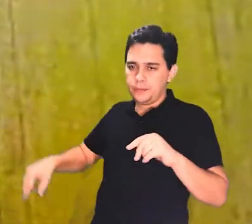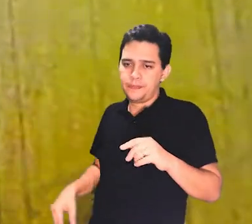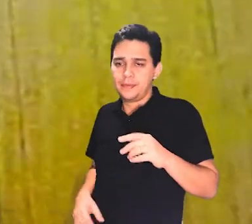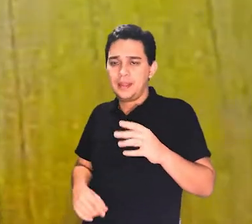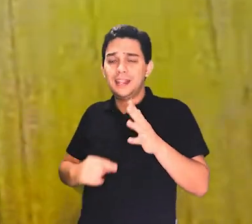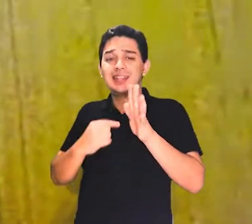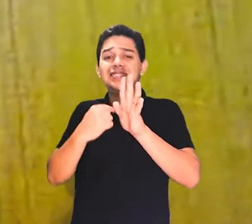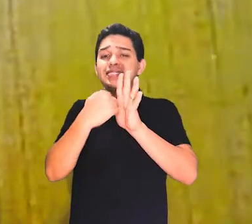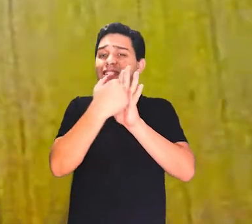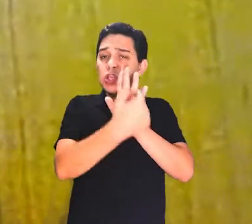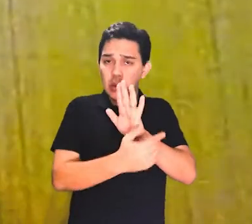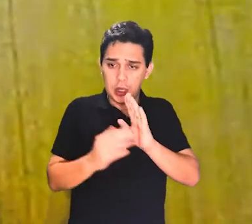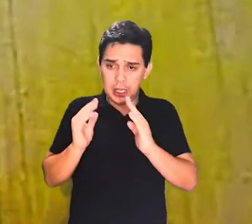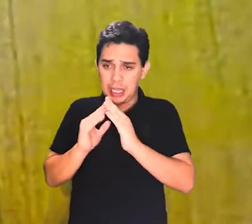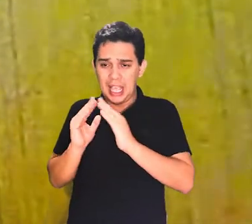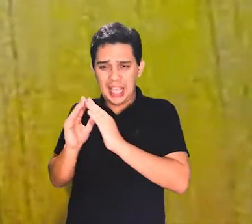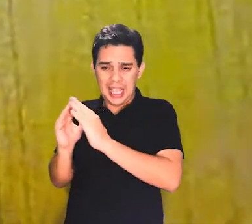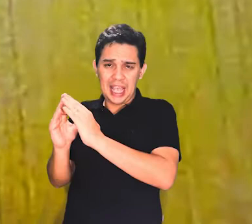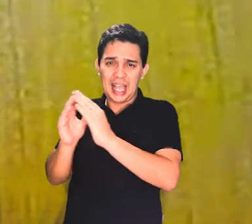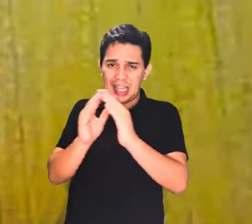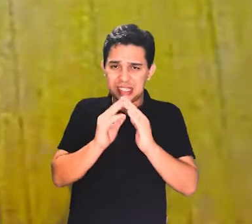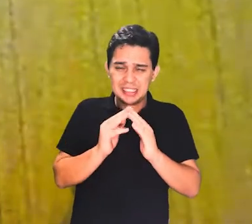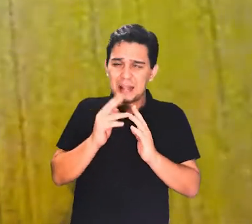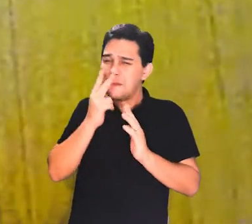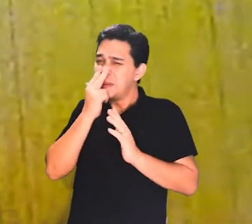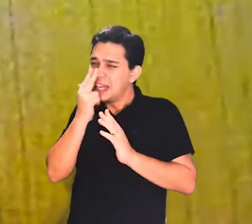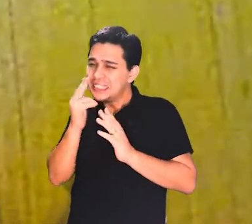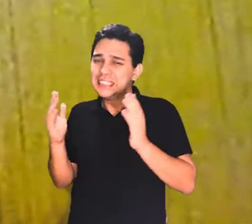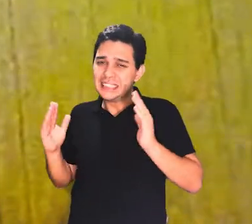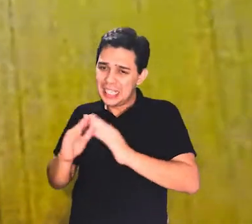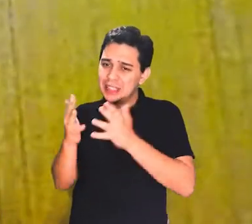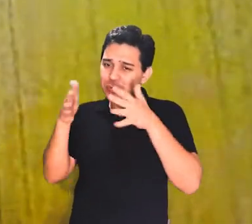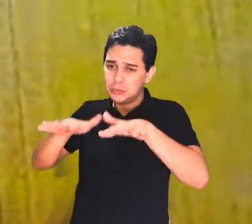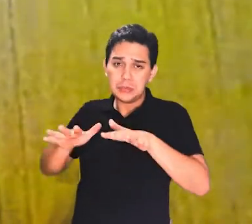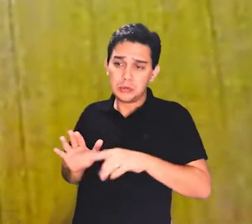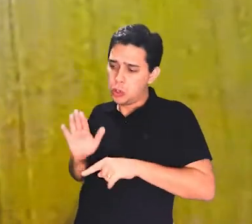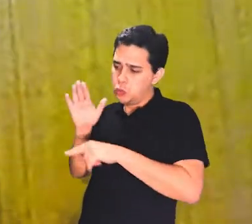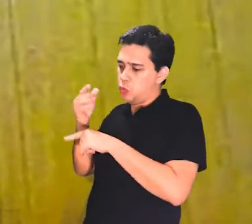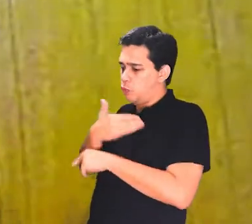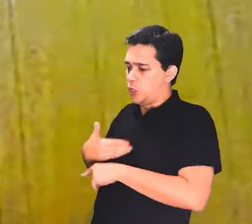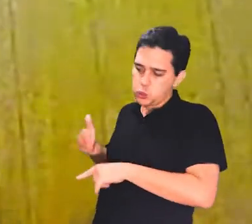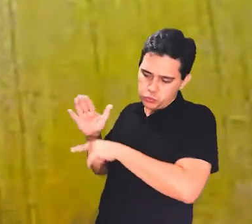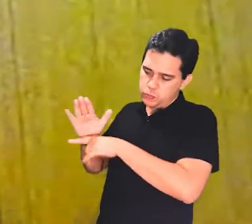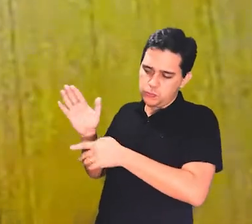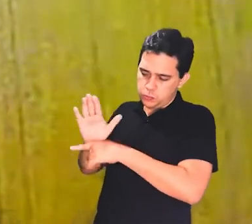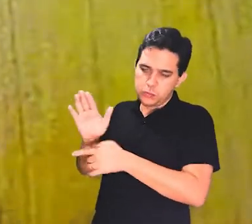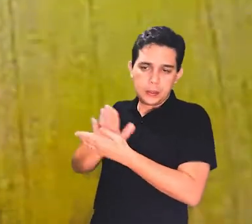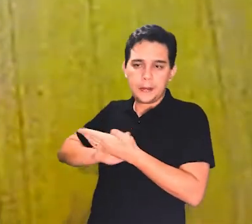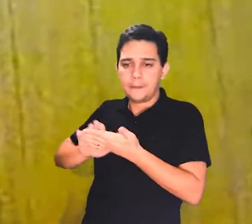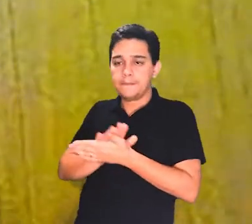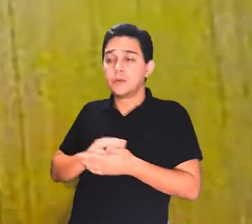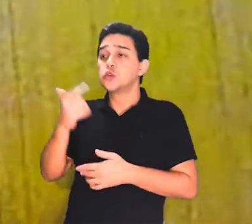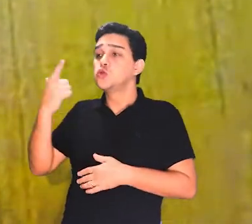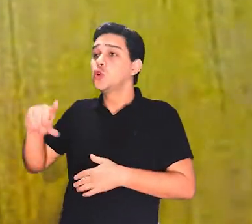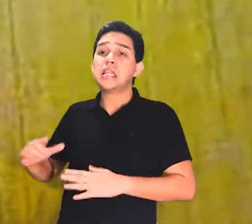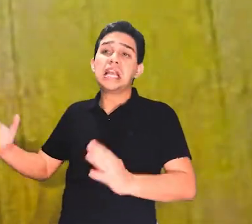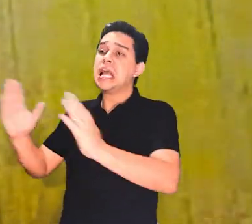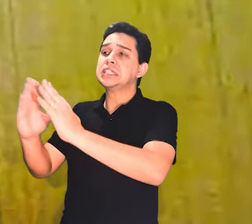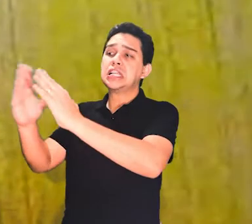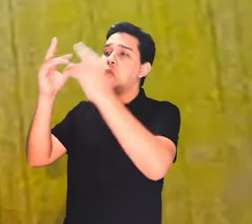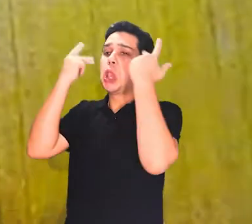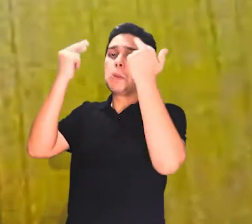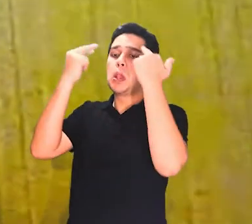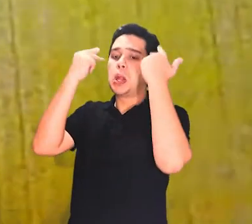são casas-lares do município do Rio, que parecem com residência inclusiva, mas não recebem financiamento. E o resto todos são abrigões de pessoas com